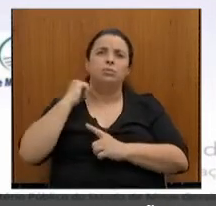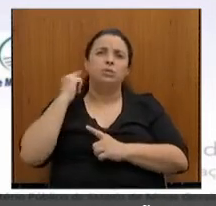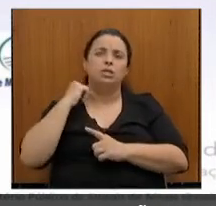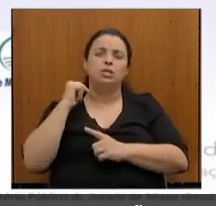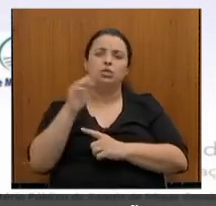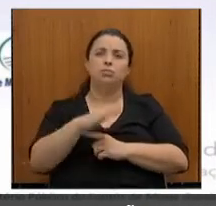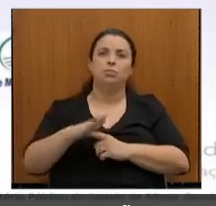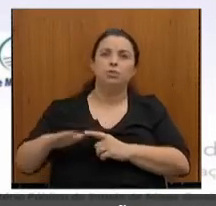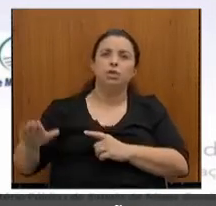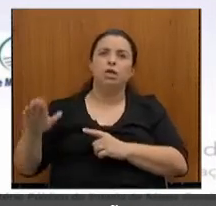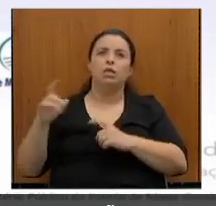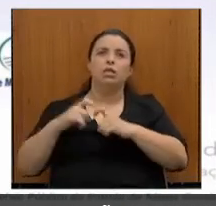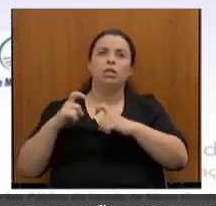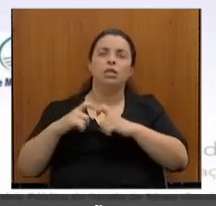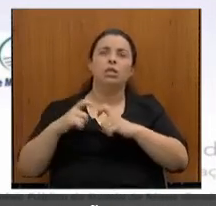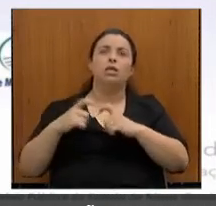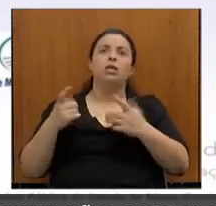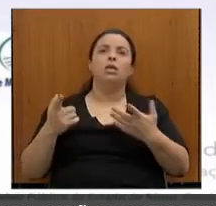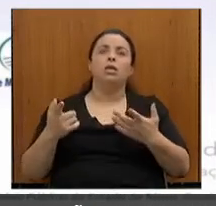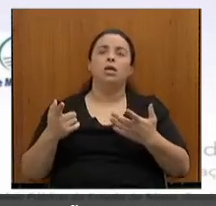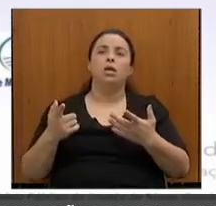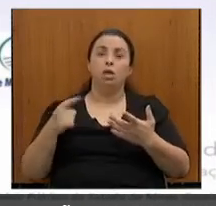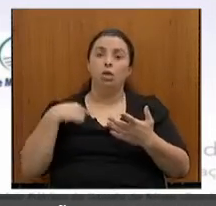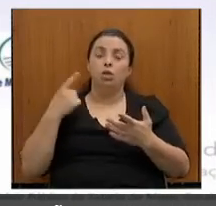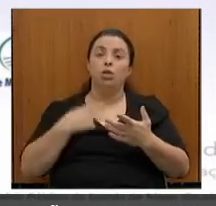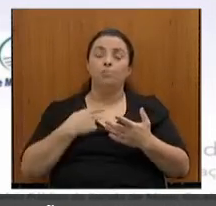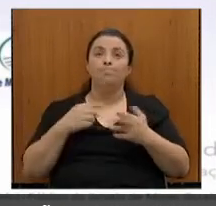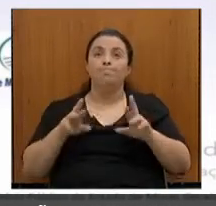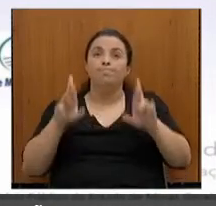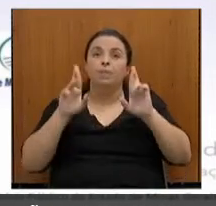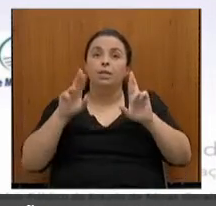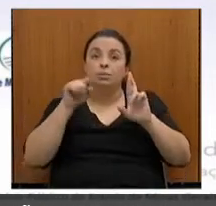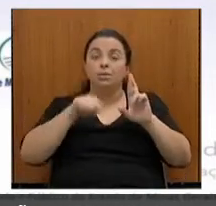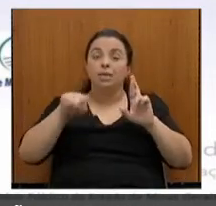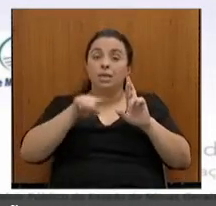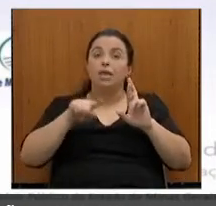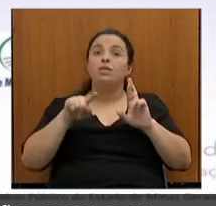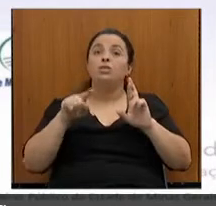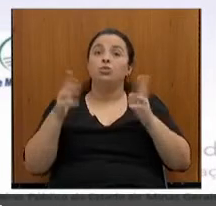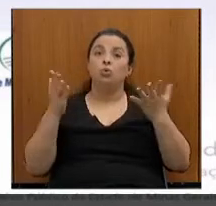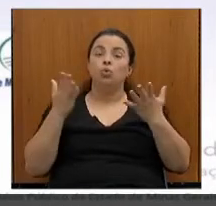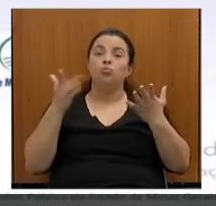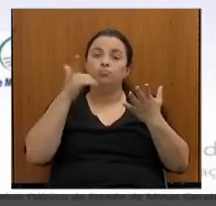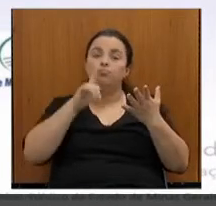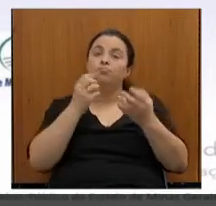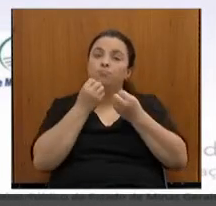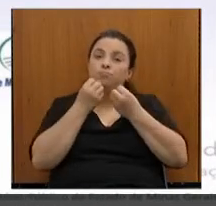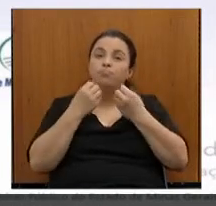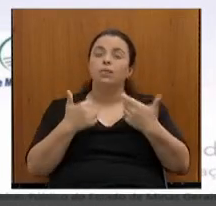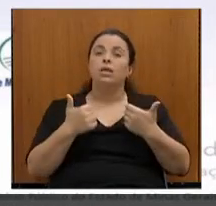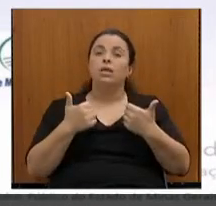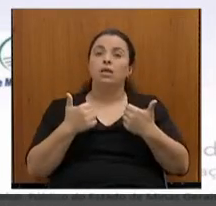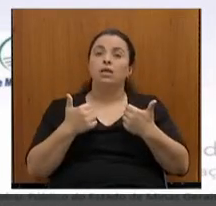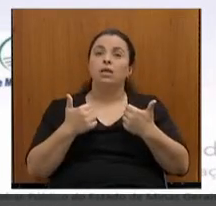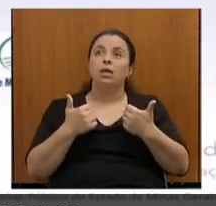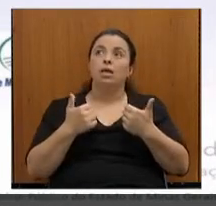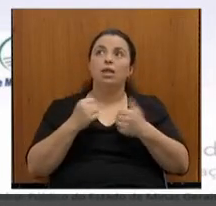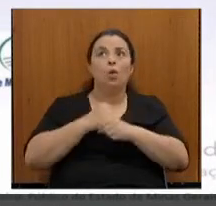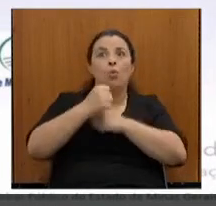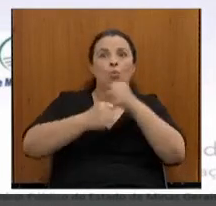gente espera que esse pacto dê frutos, que daqui a um ano a gente possa estar aqui de volta para comemorar